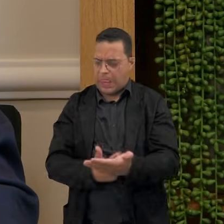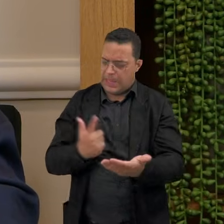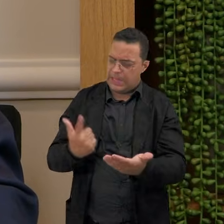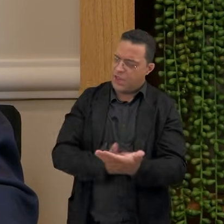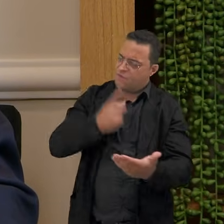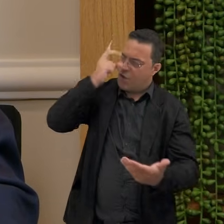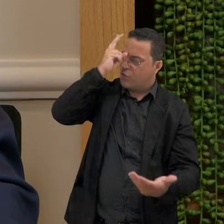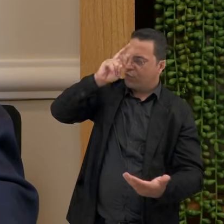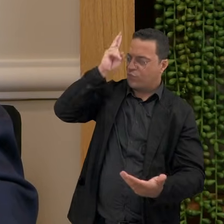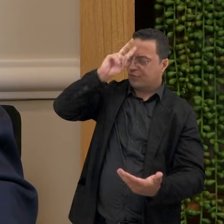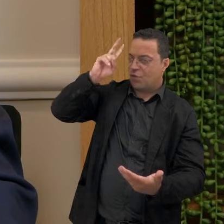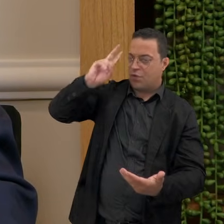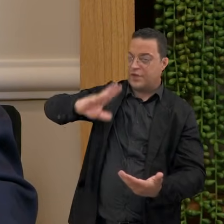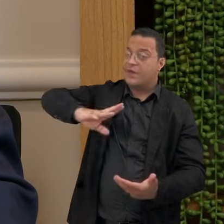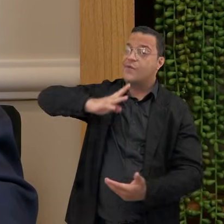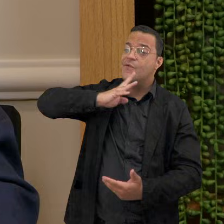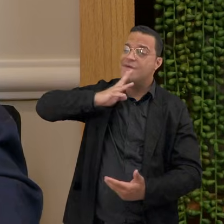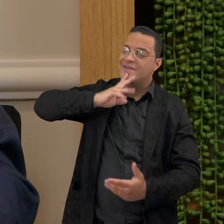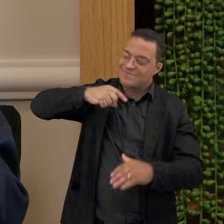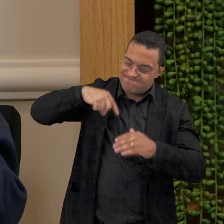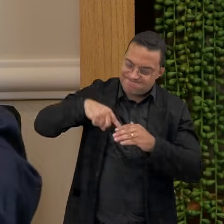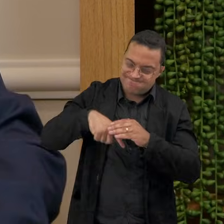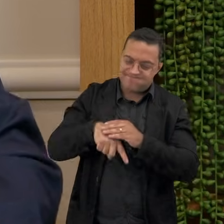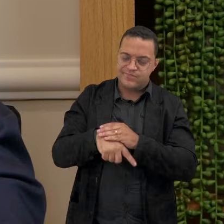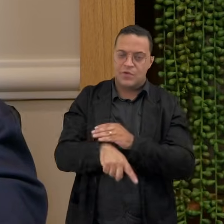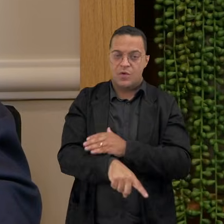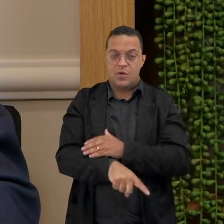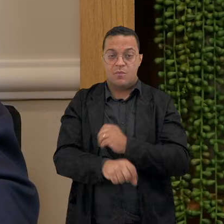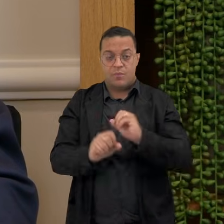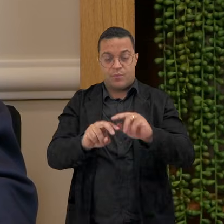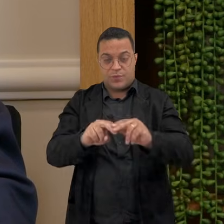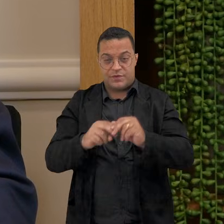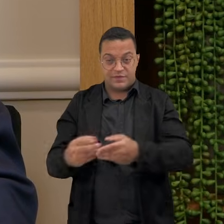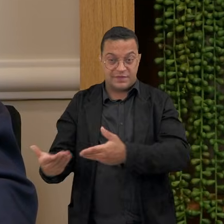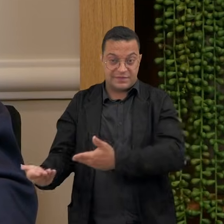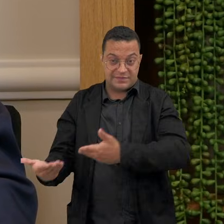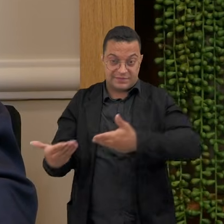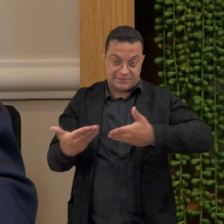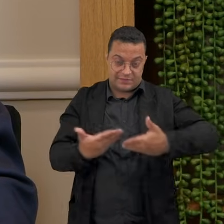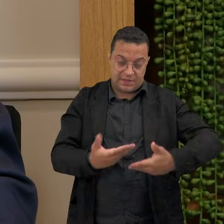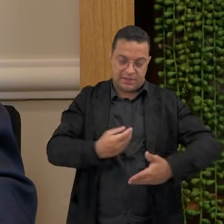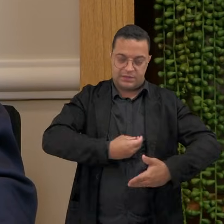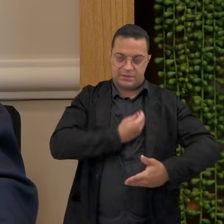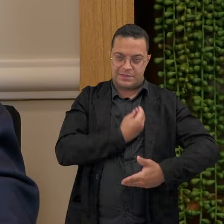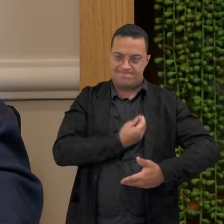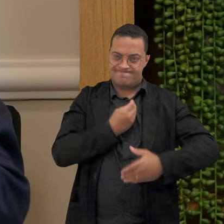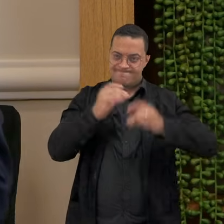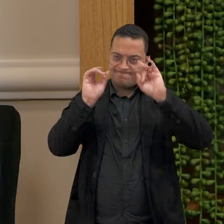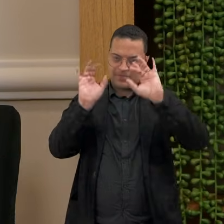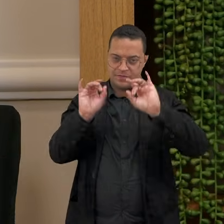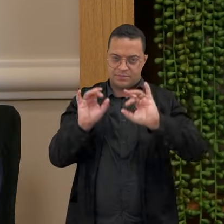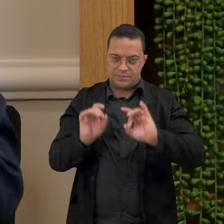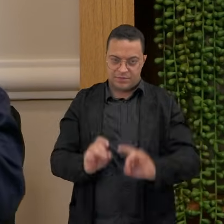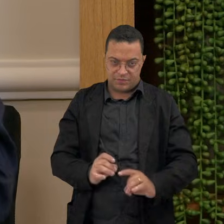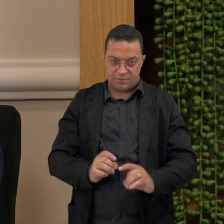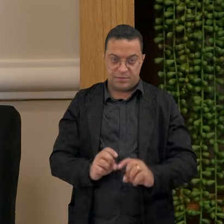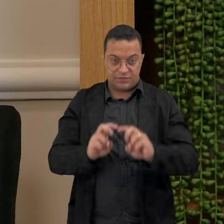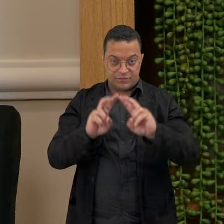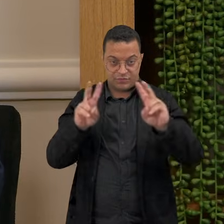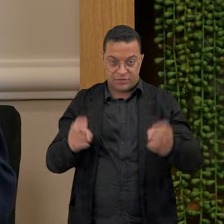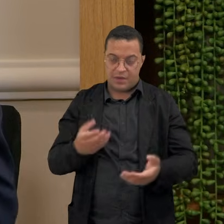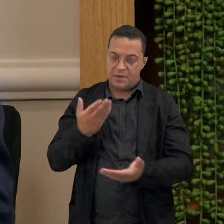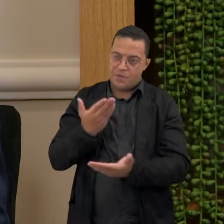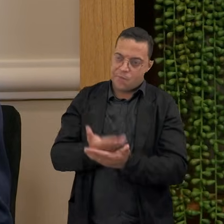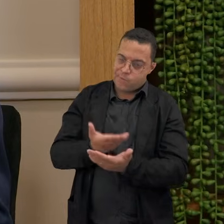história de Israel, e então ele é um convidado aqui que nós chamamos para abordar, nos